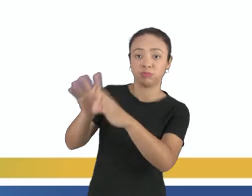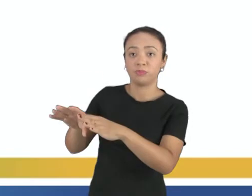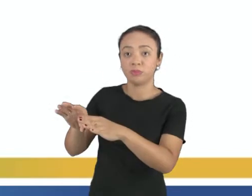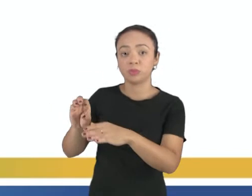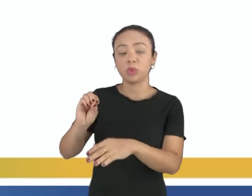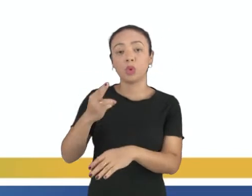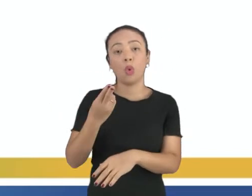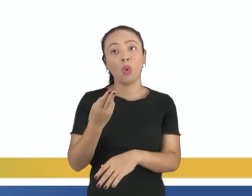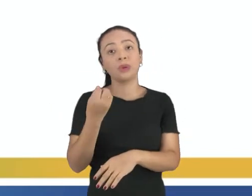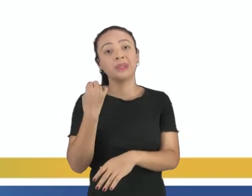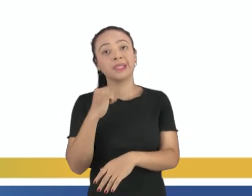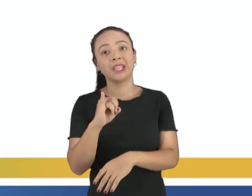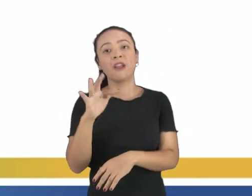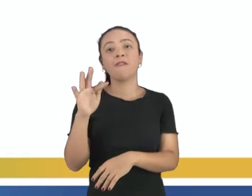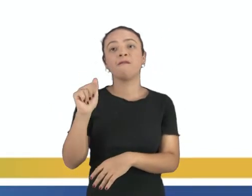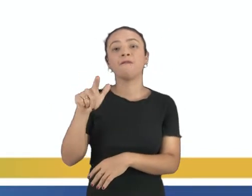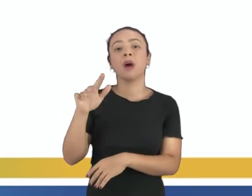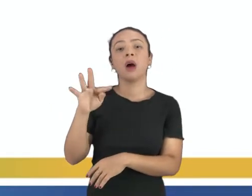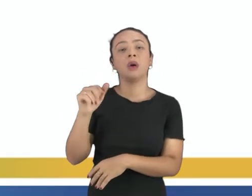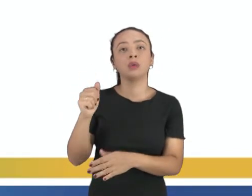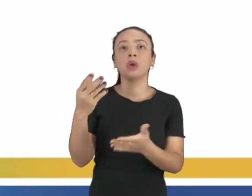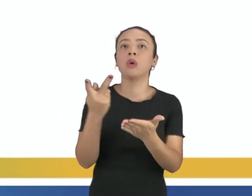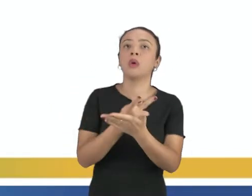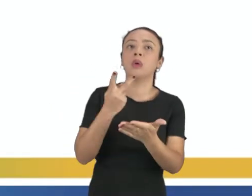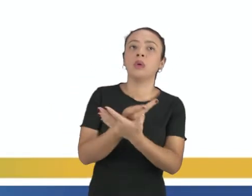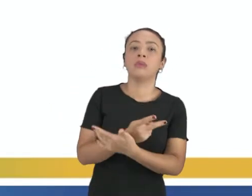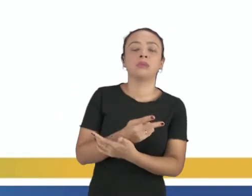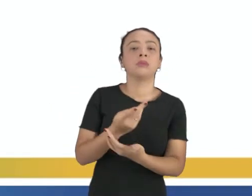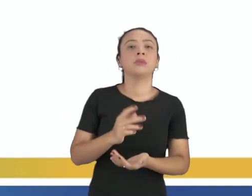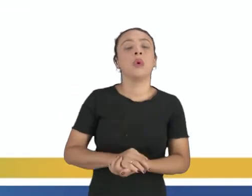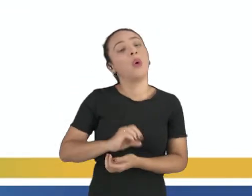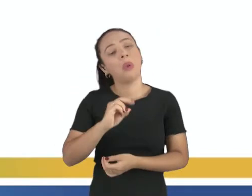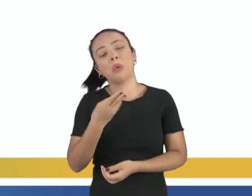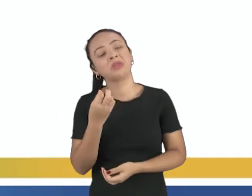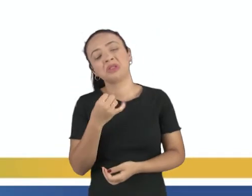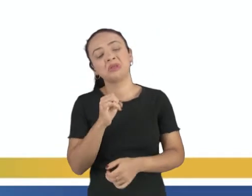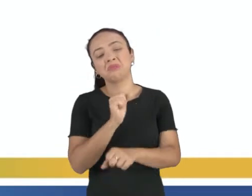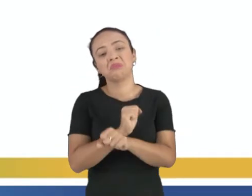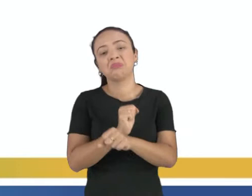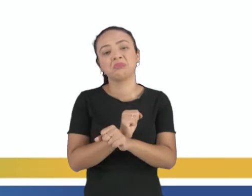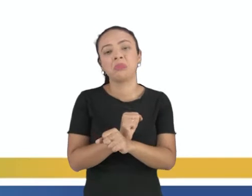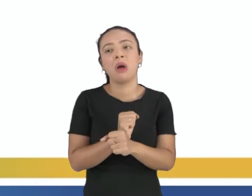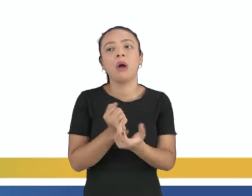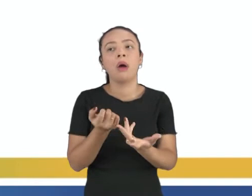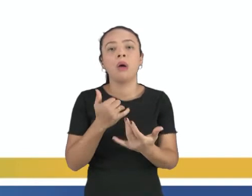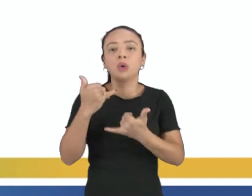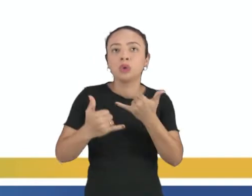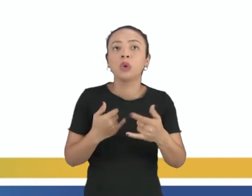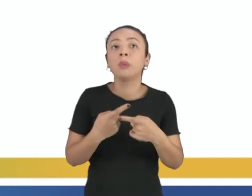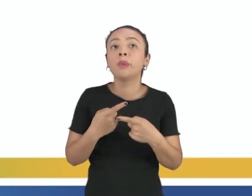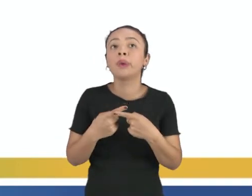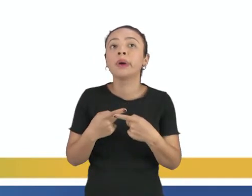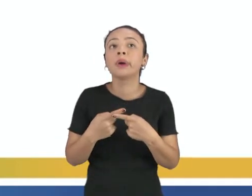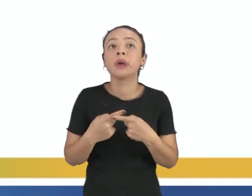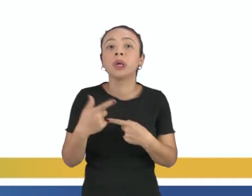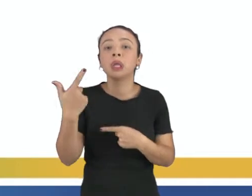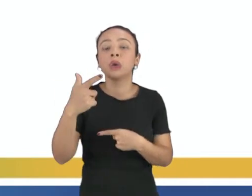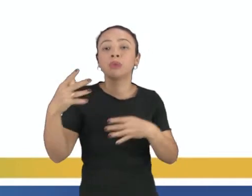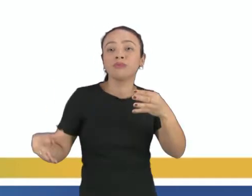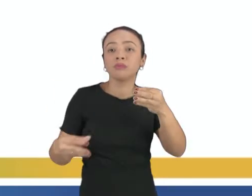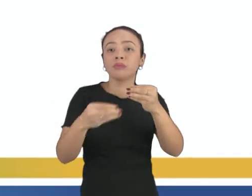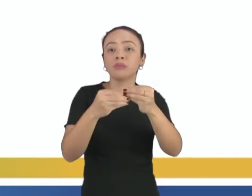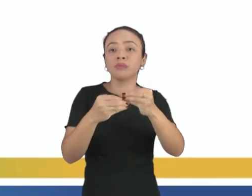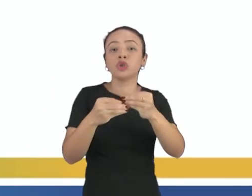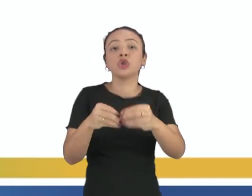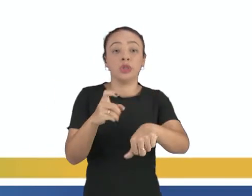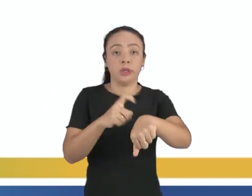for assinalada uma falta ou qualquer outra paralisação. Isso porque não tem